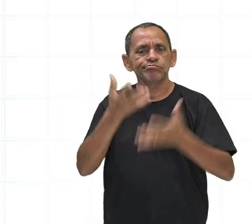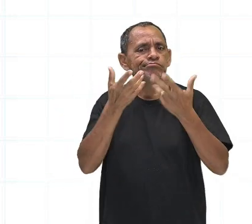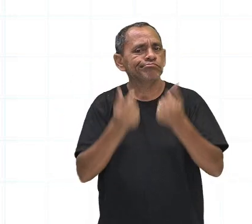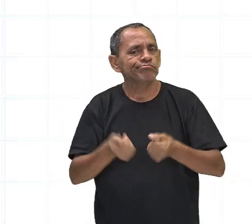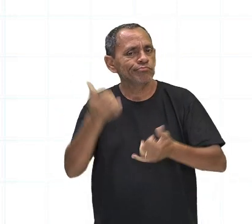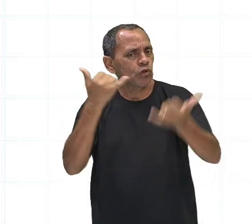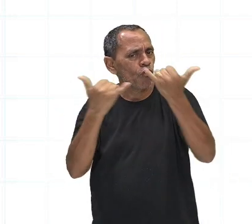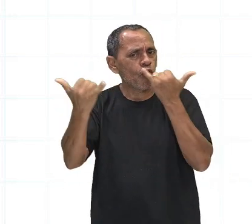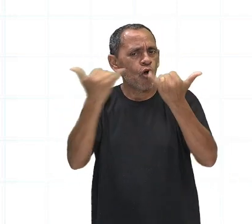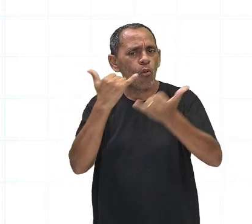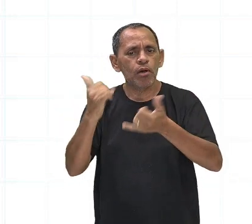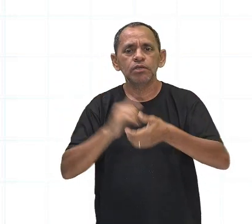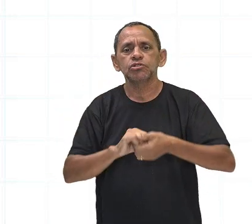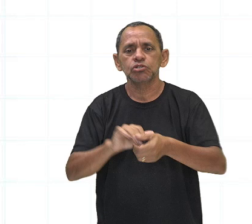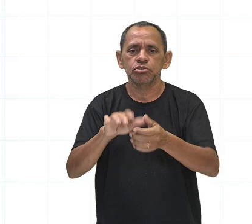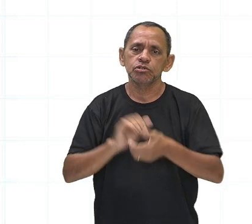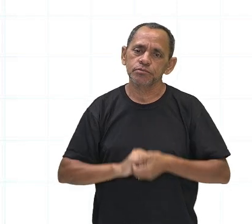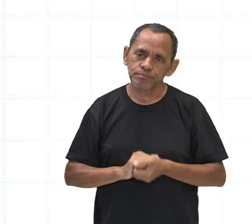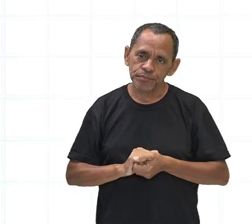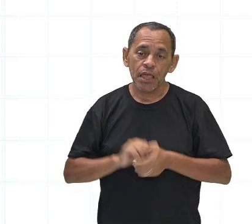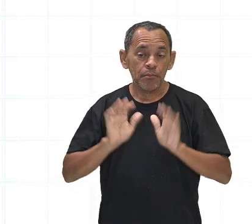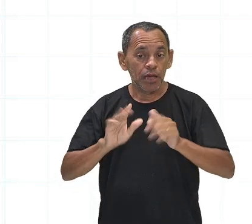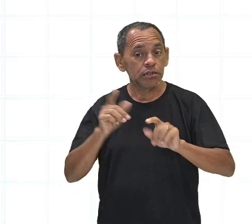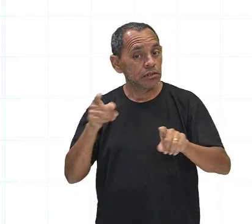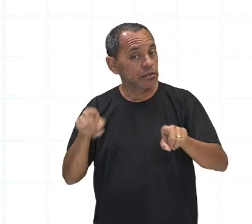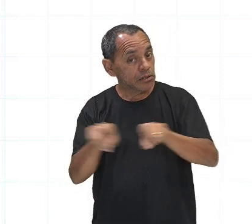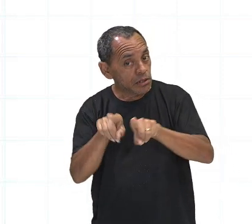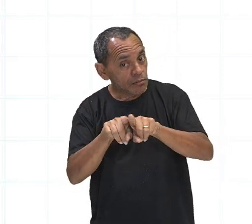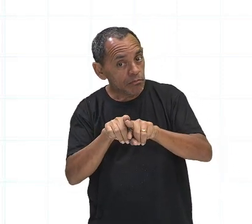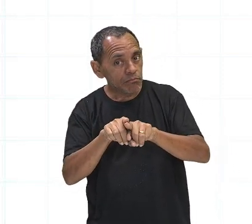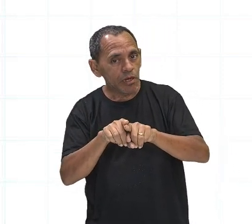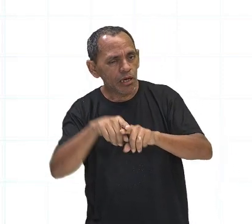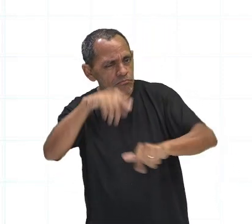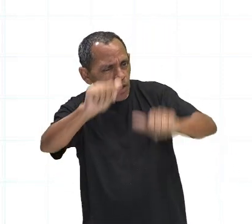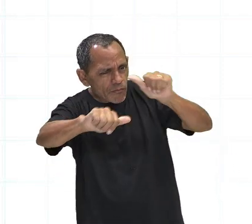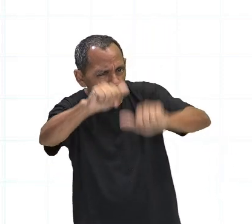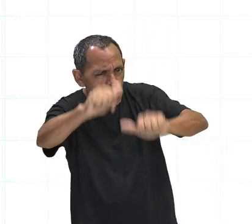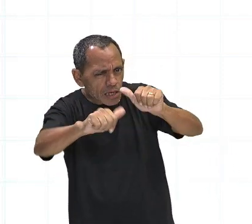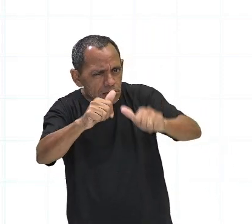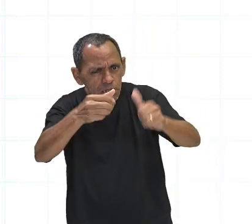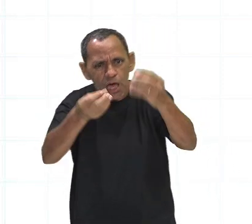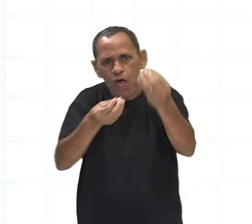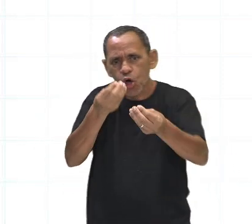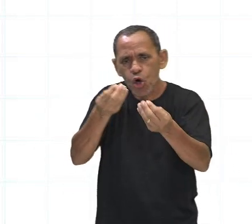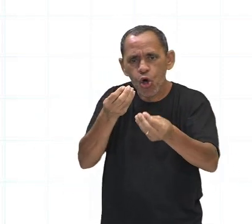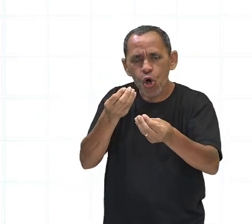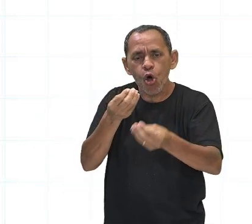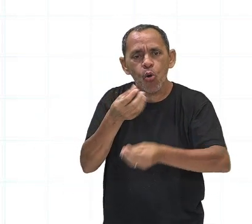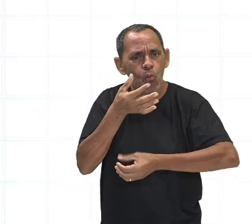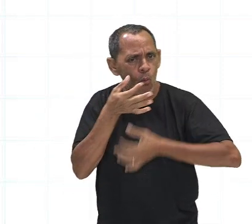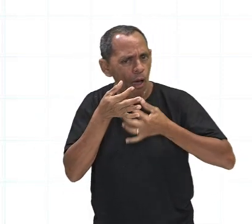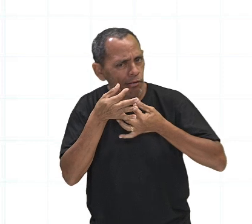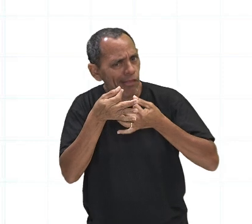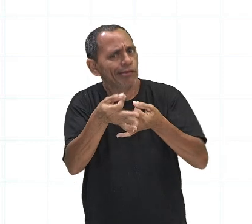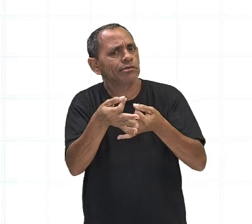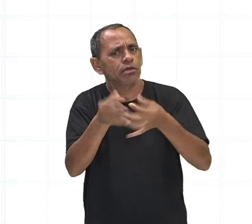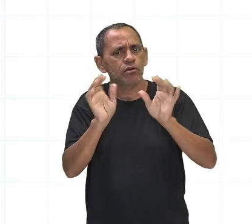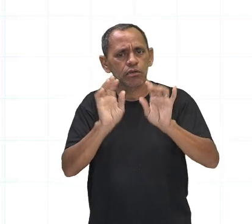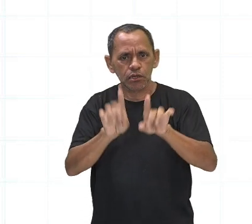forma passiva, mas também examiná-las atentamente, considerando sua